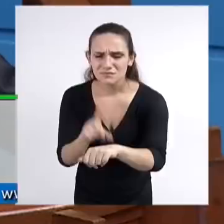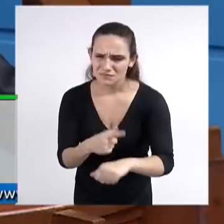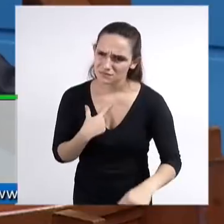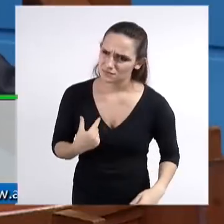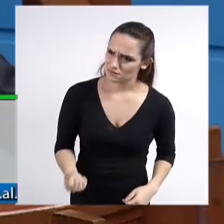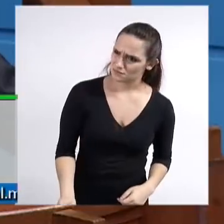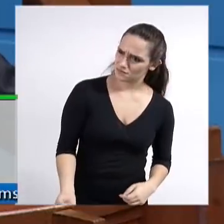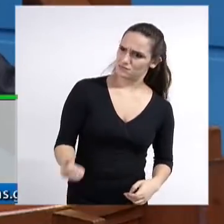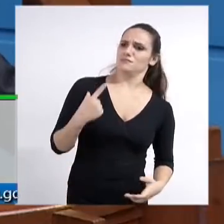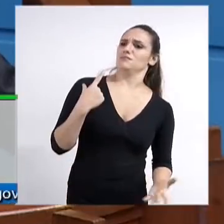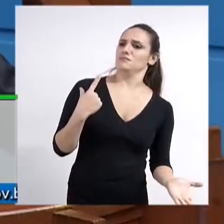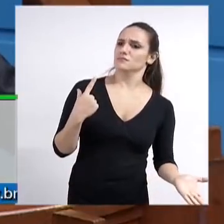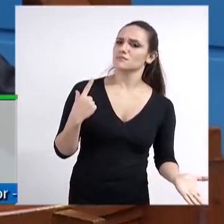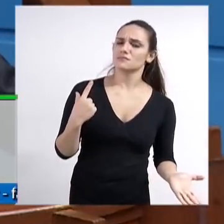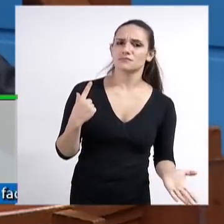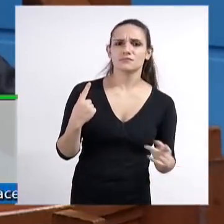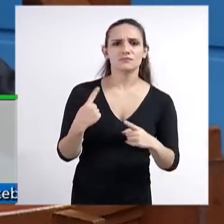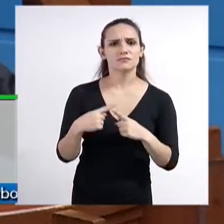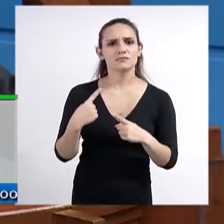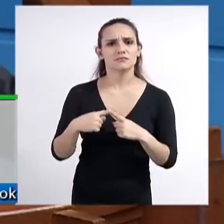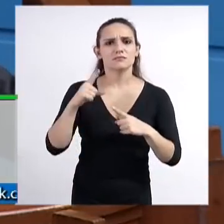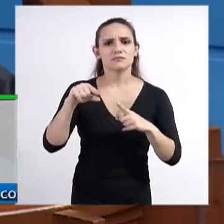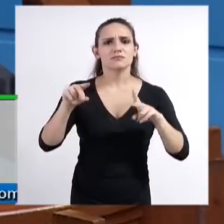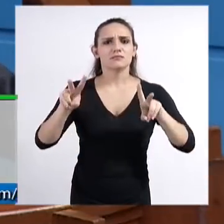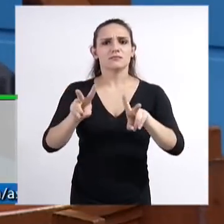bastante um tema